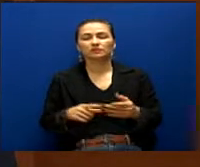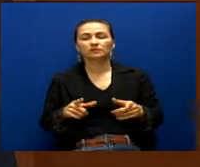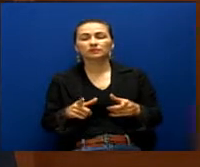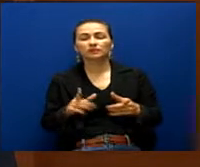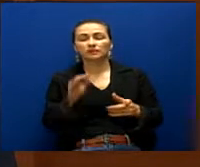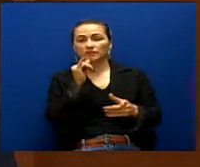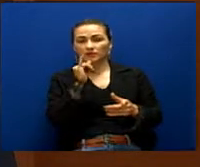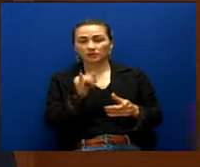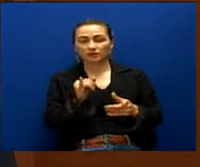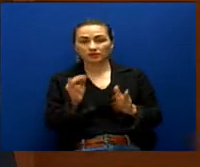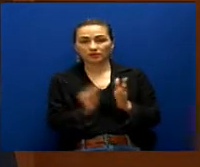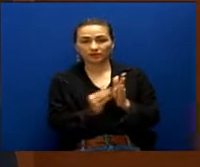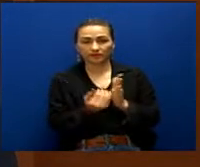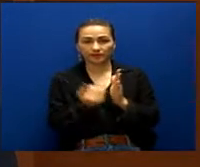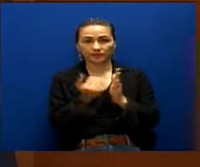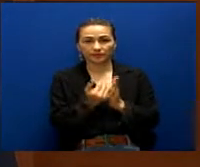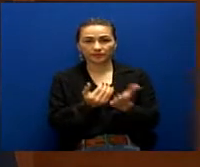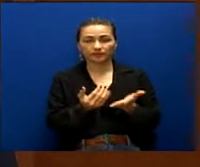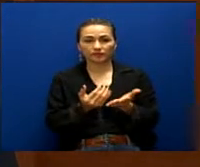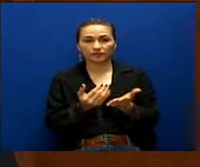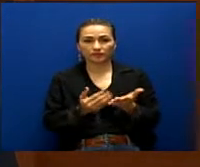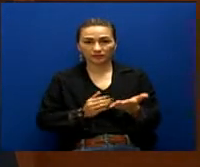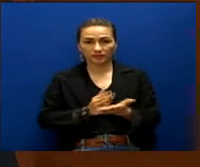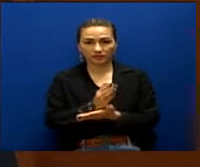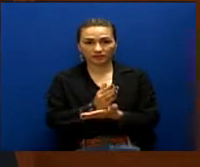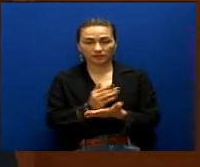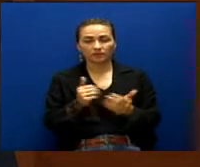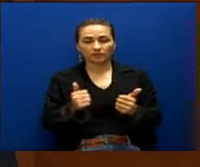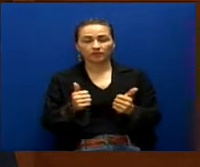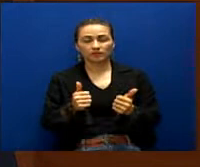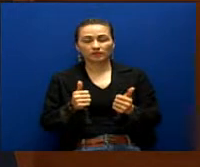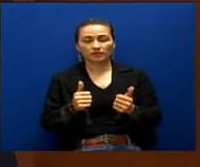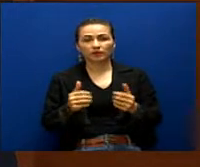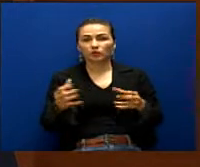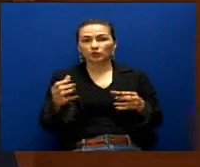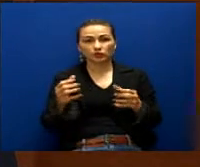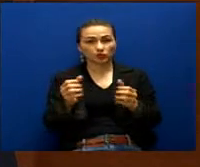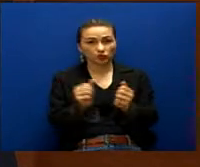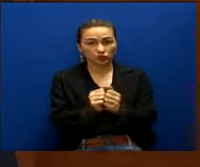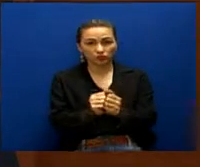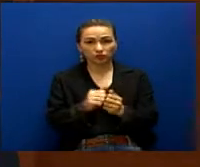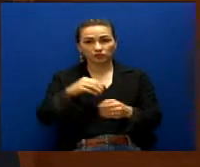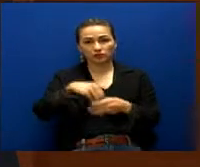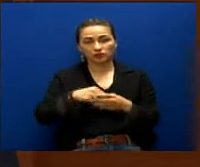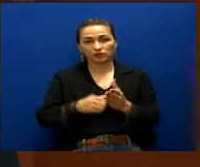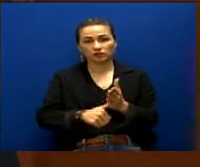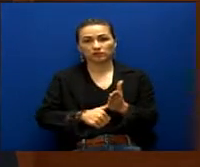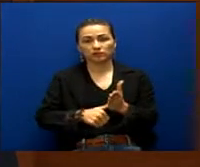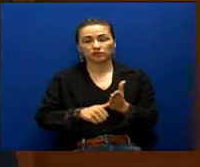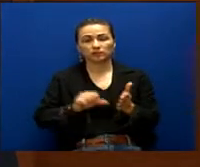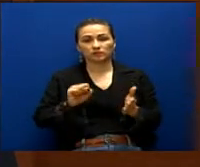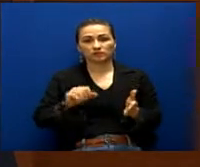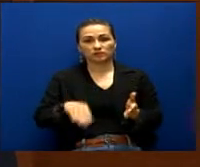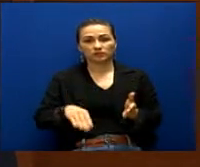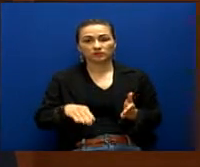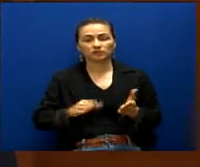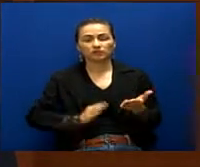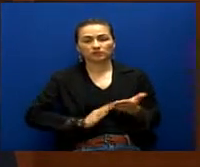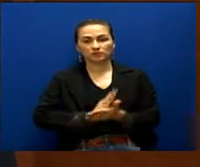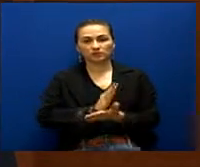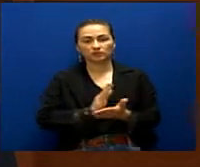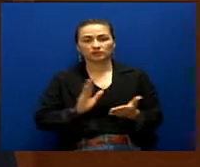tiverem parecer favorável, a gente já vota assim, num blocão, tá certo? E as que